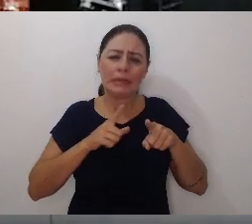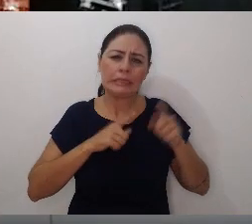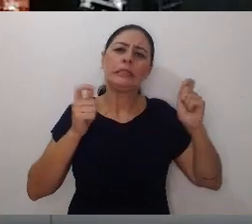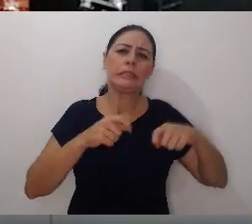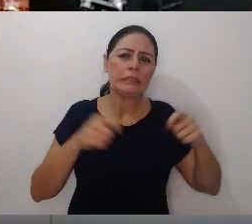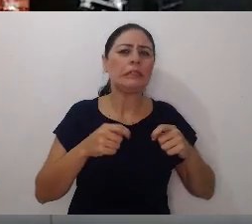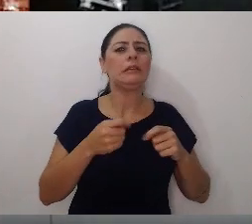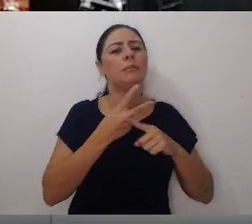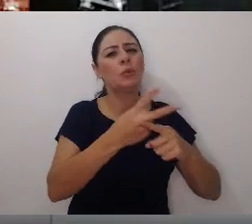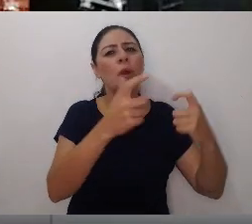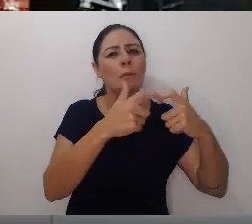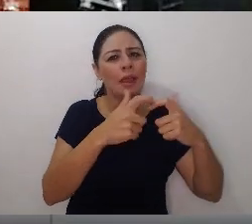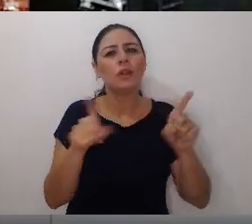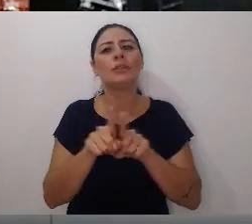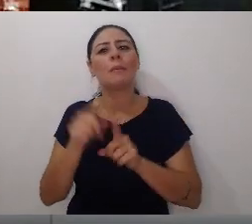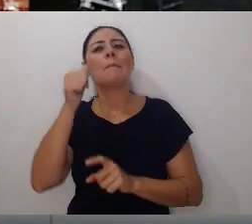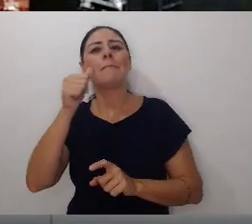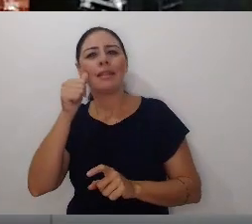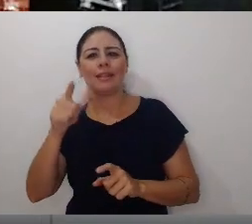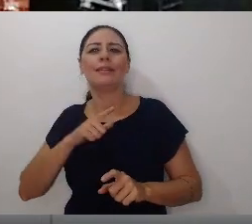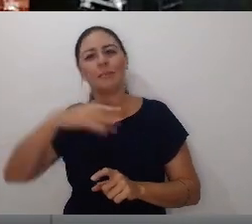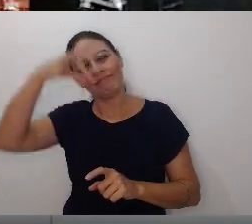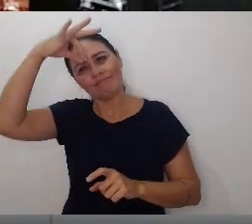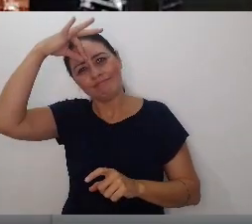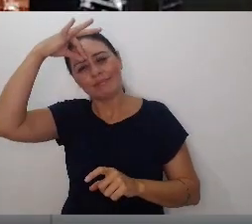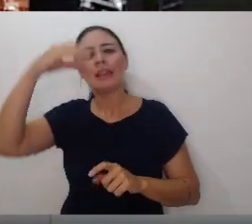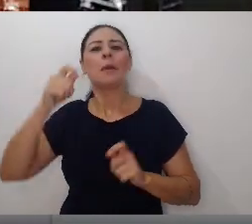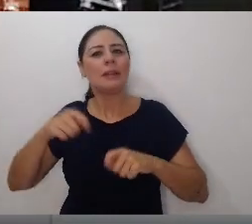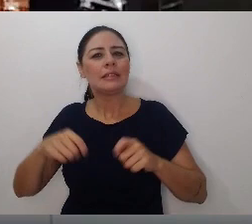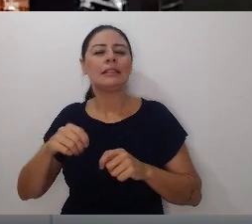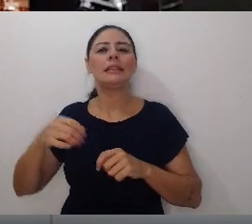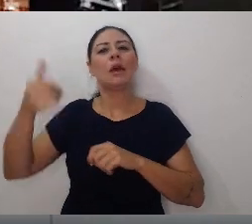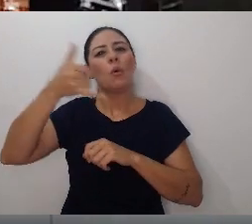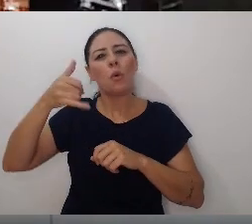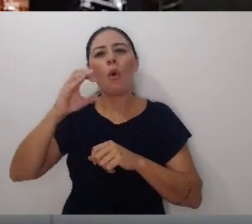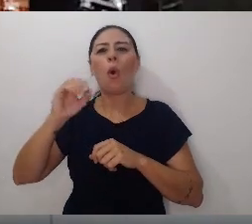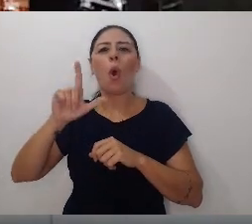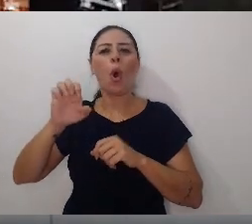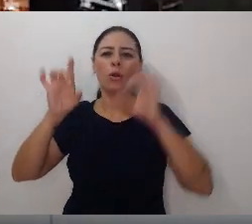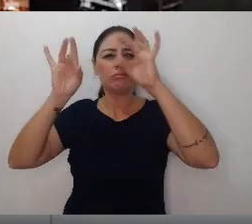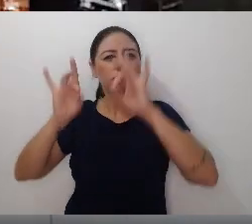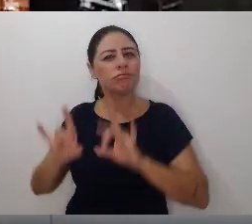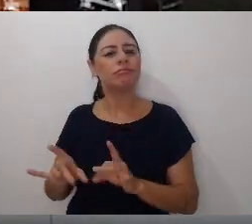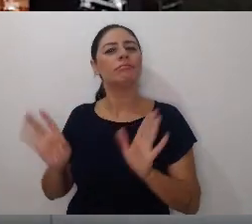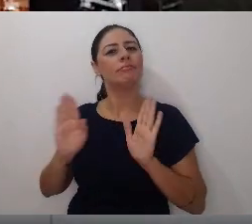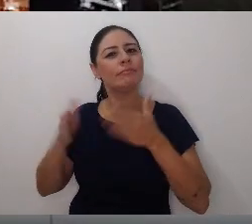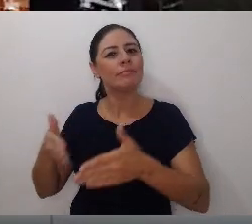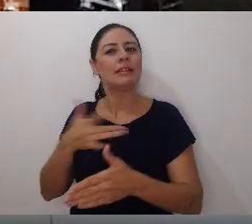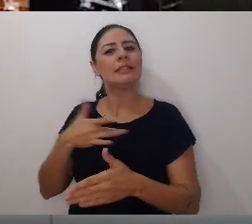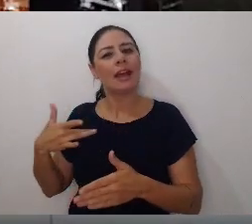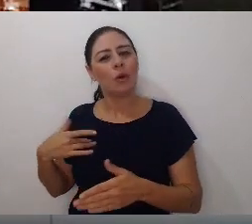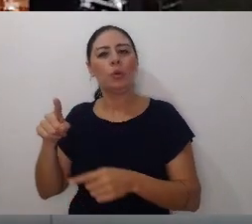creme específico para acolamento de pequenos lábios, que existe também, a vulva da menina também pode ser colada, vai passando